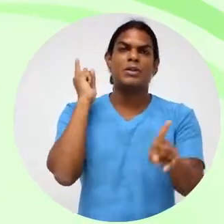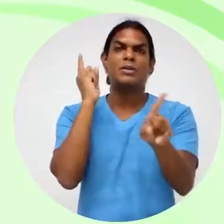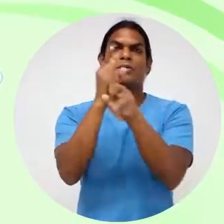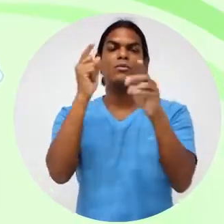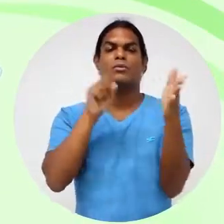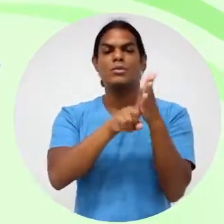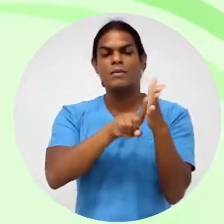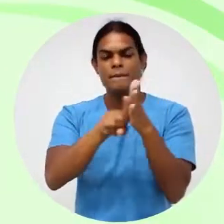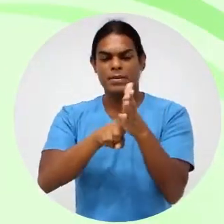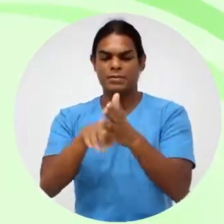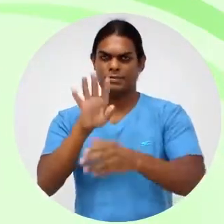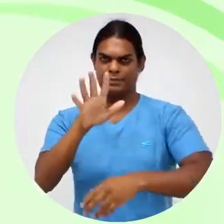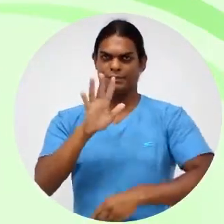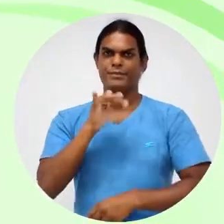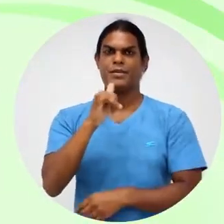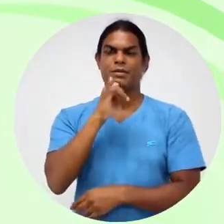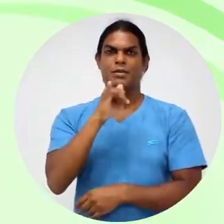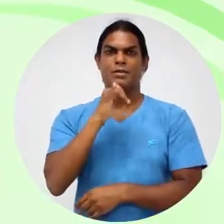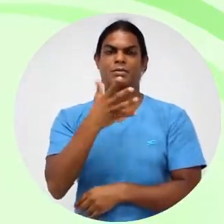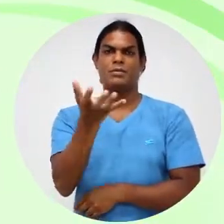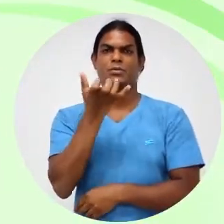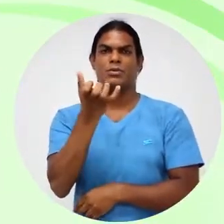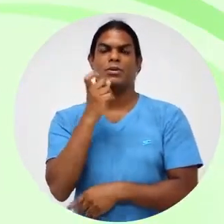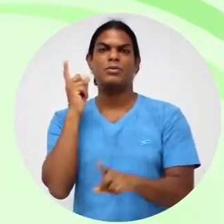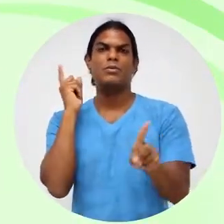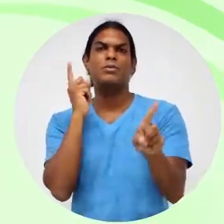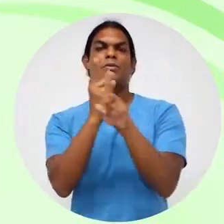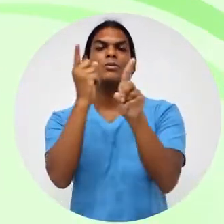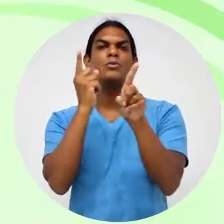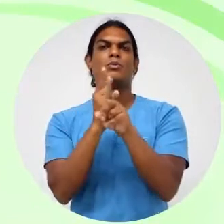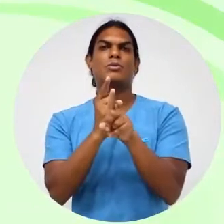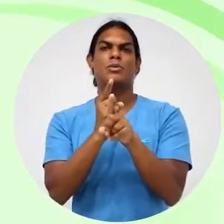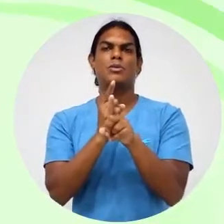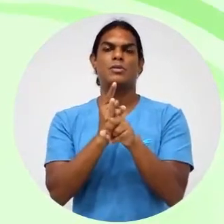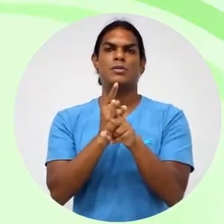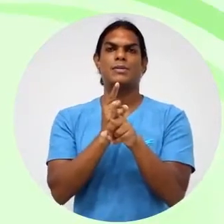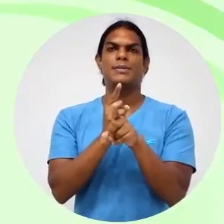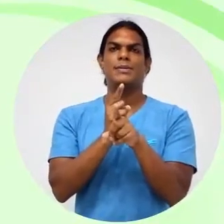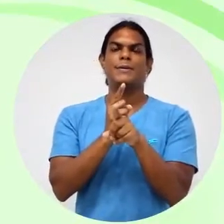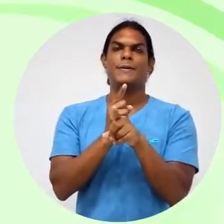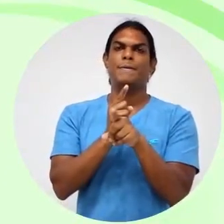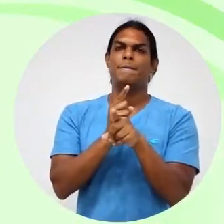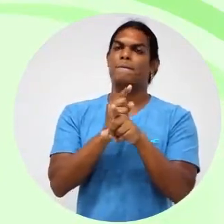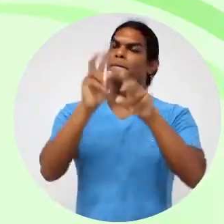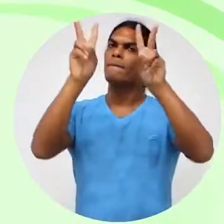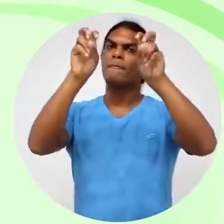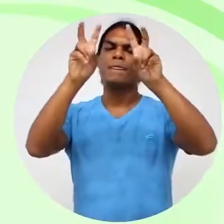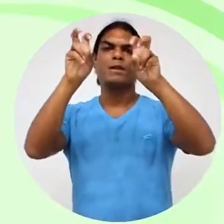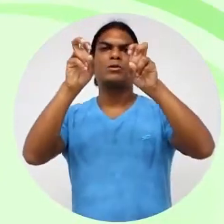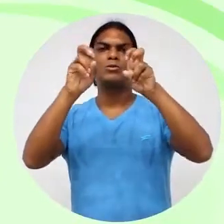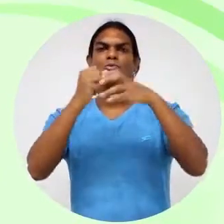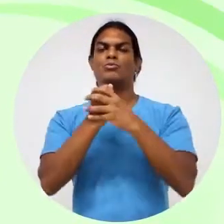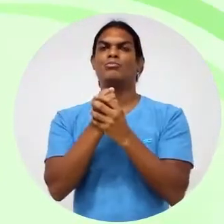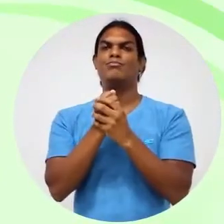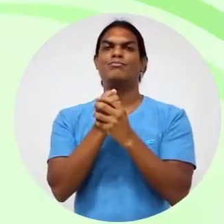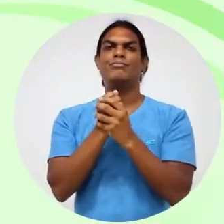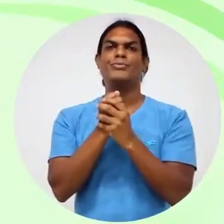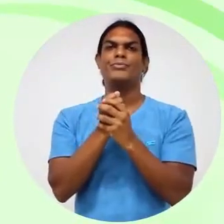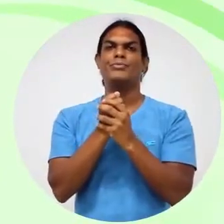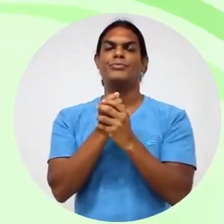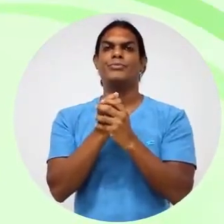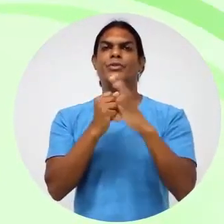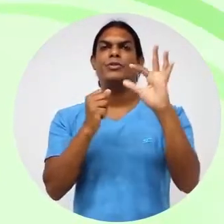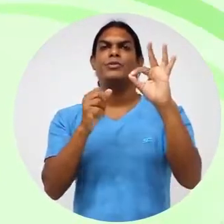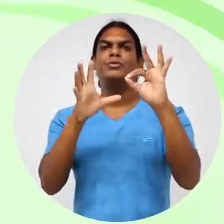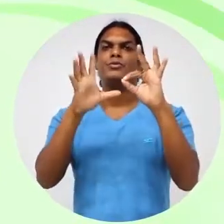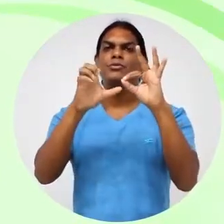eu quero encontrar algo no Instagram, no nosso exemplo, eu falei do professor que estava abordando a Segunda Guerra Mundial.